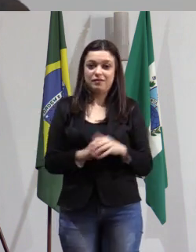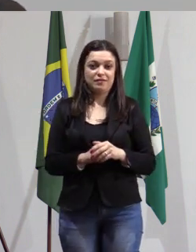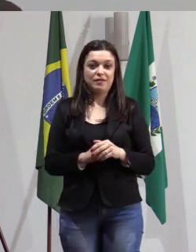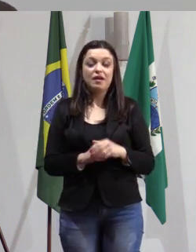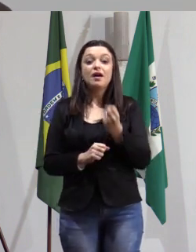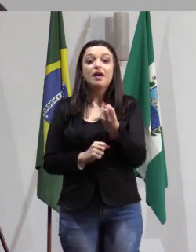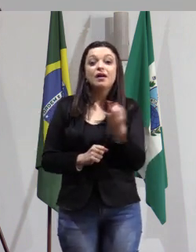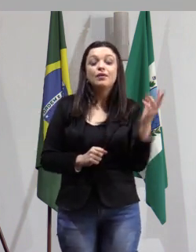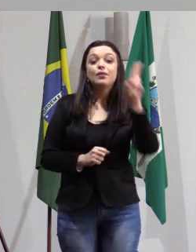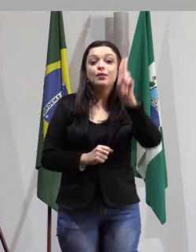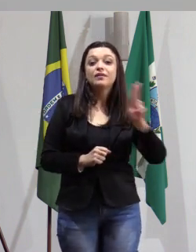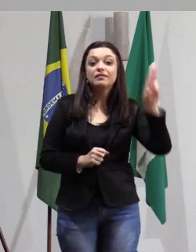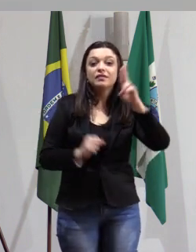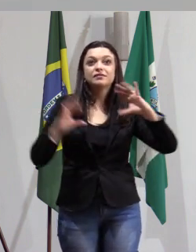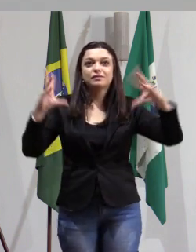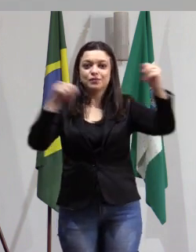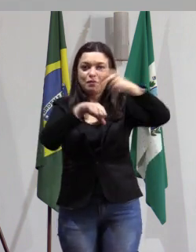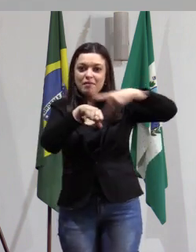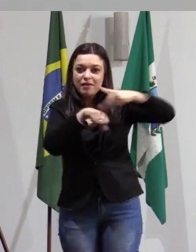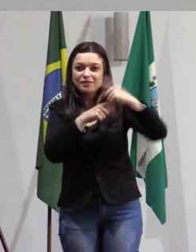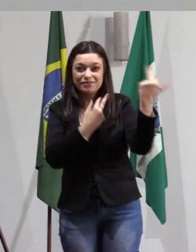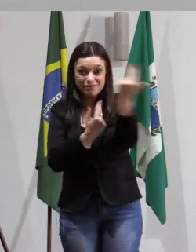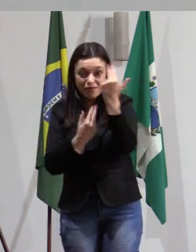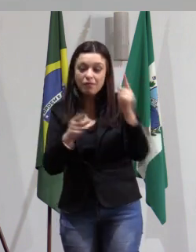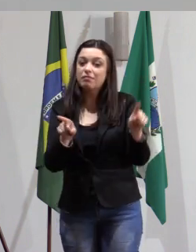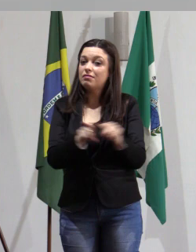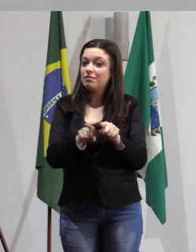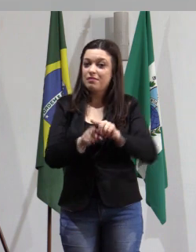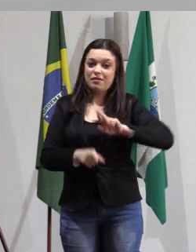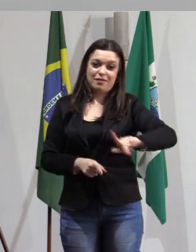é considerada nesse programa.